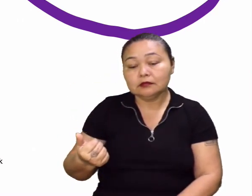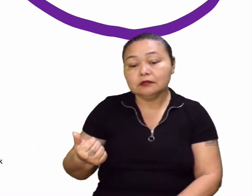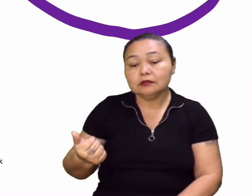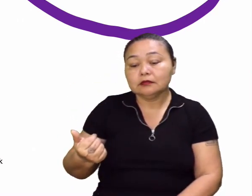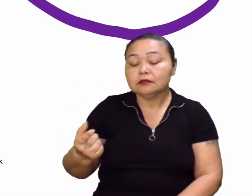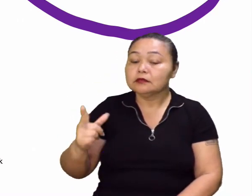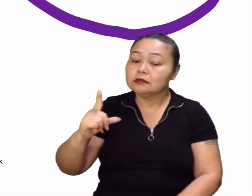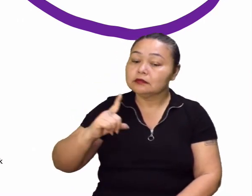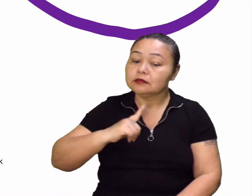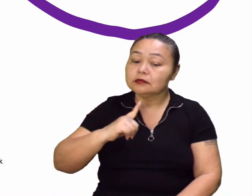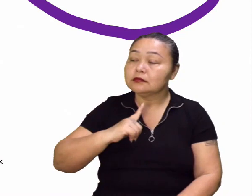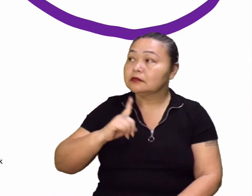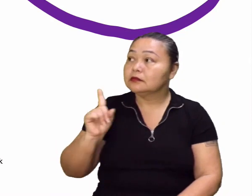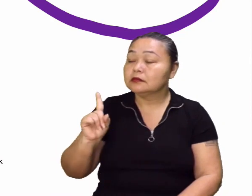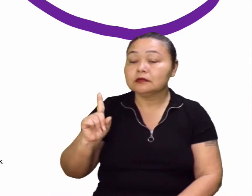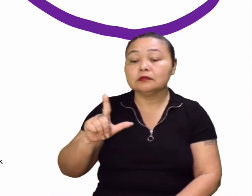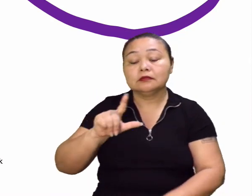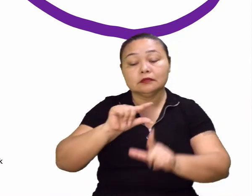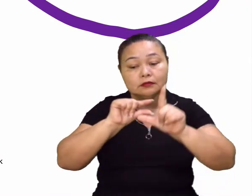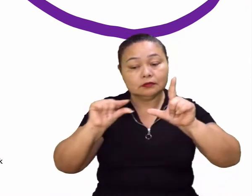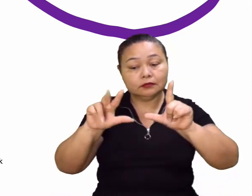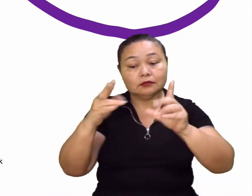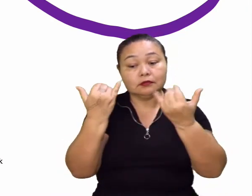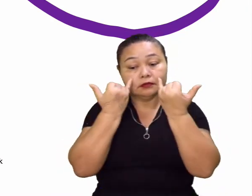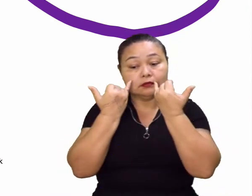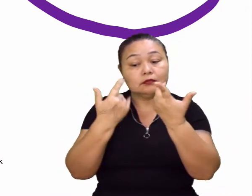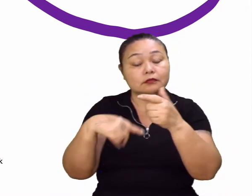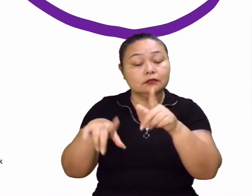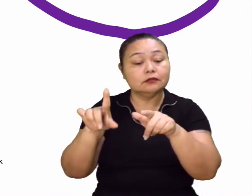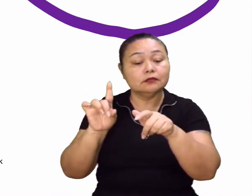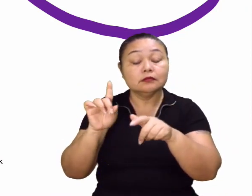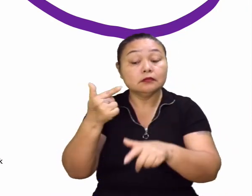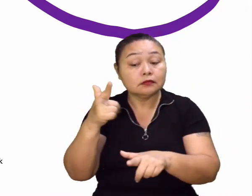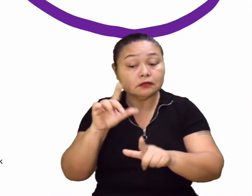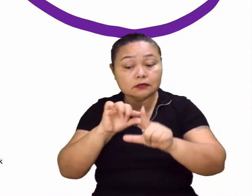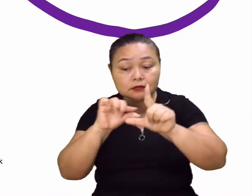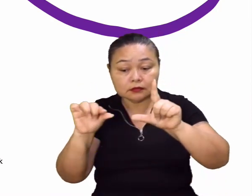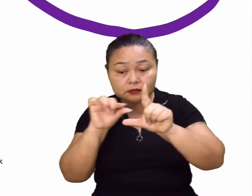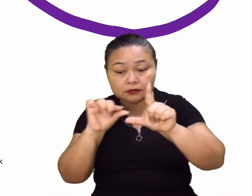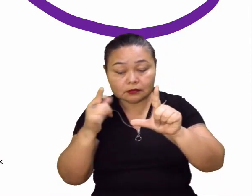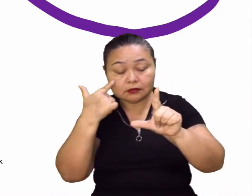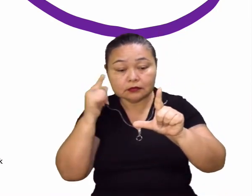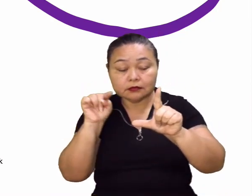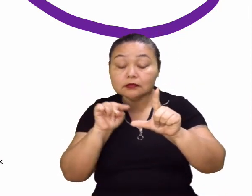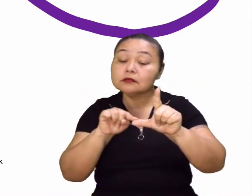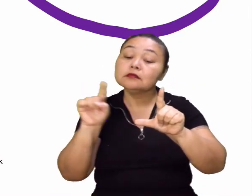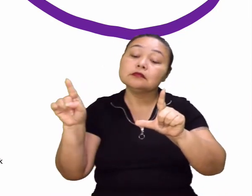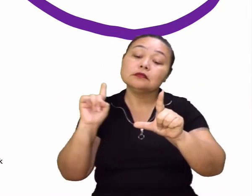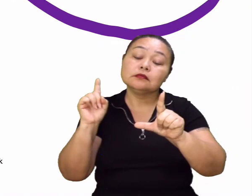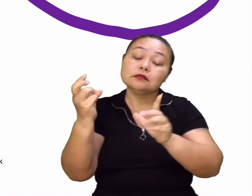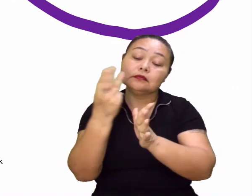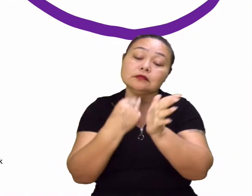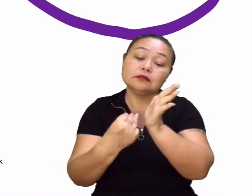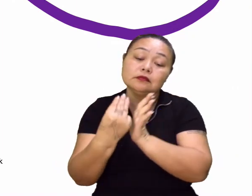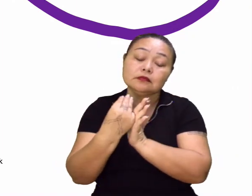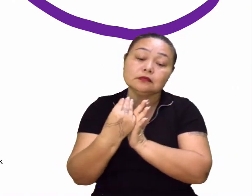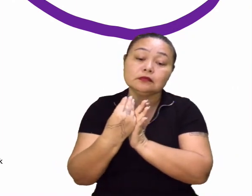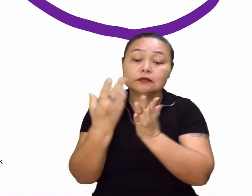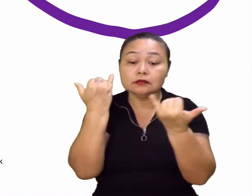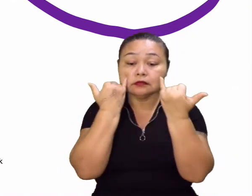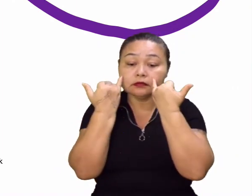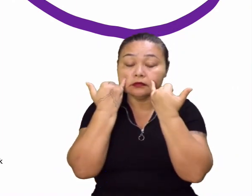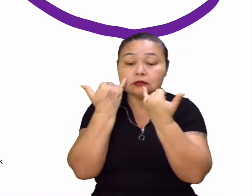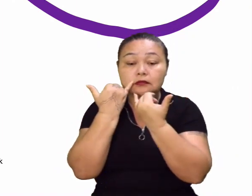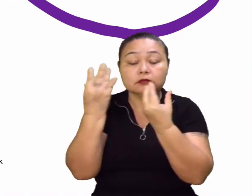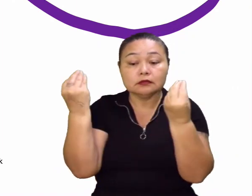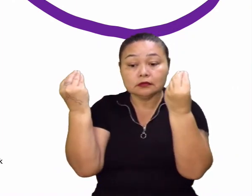E aí a gente tem a legenda, e mesmo se não tivesse a legenda nesse determinado mapa, a partir das